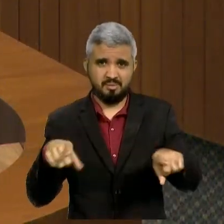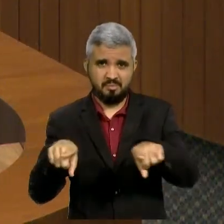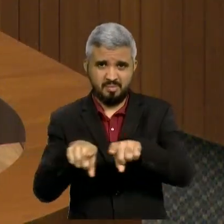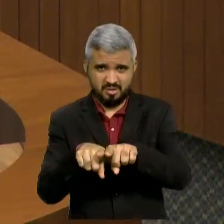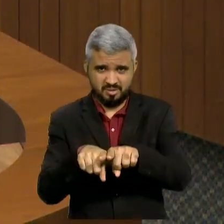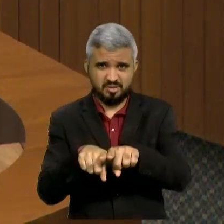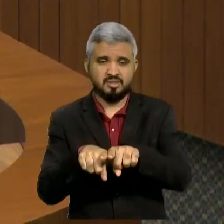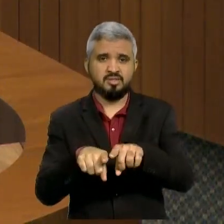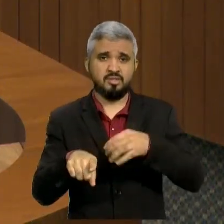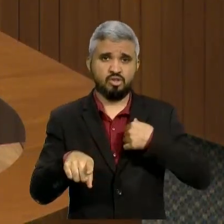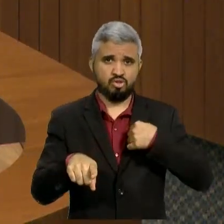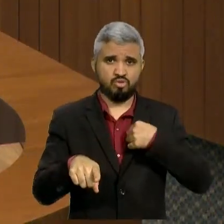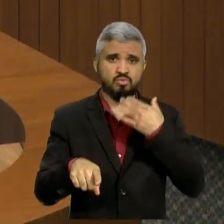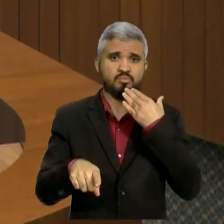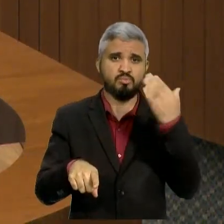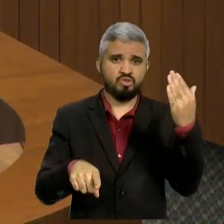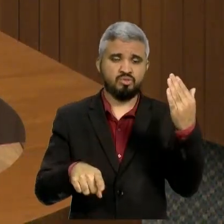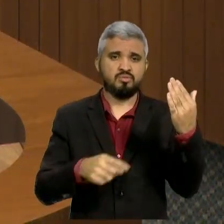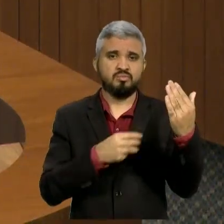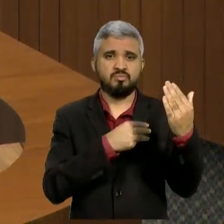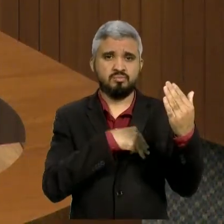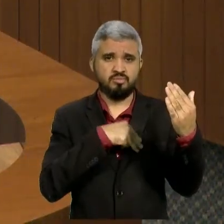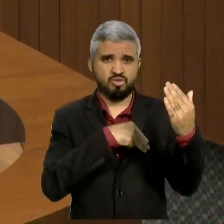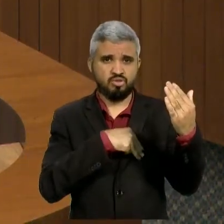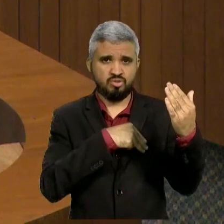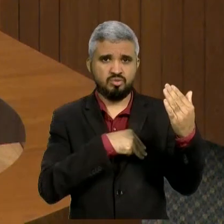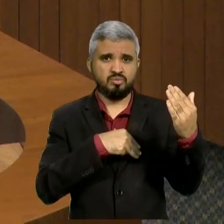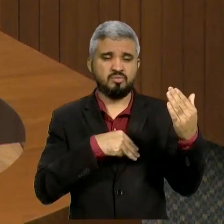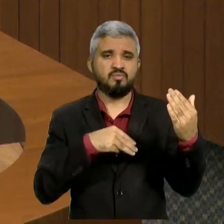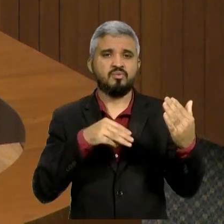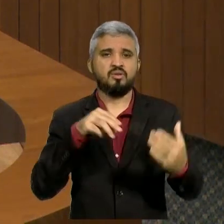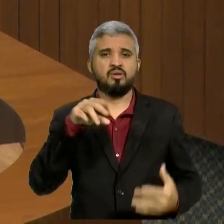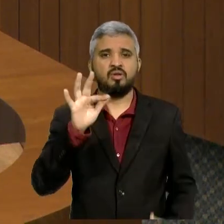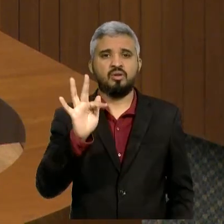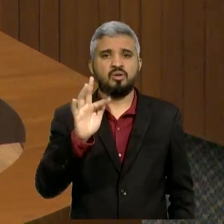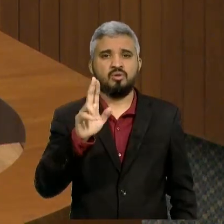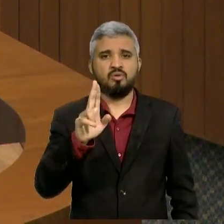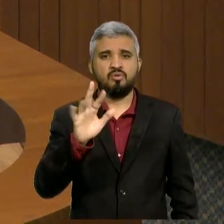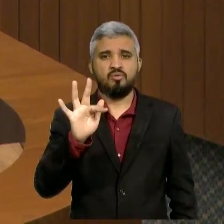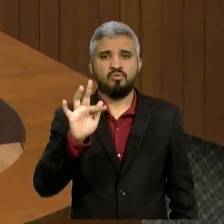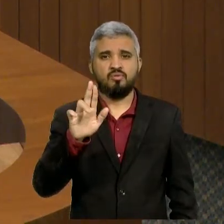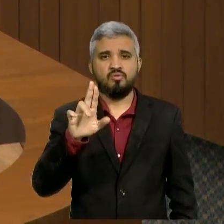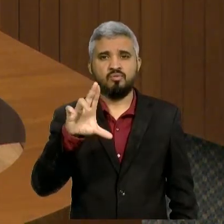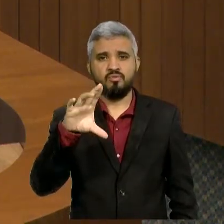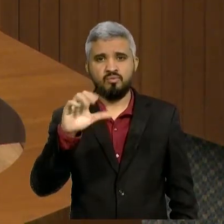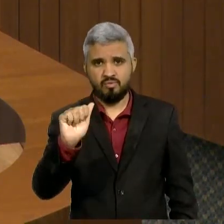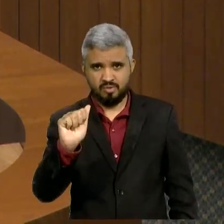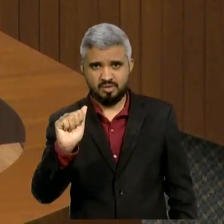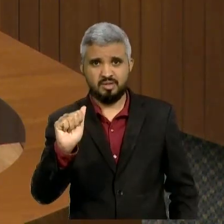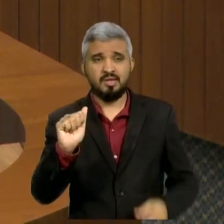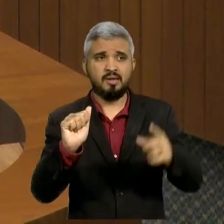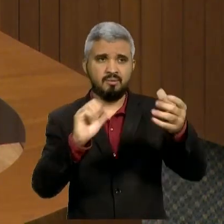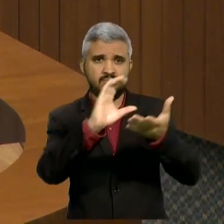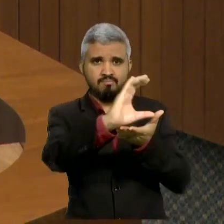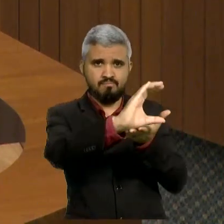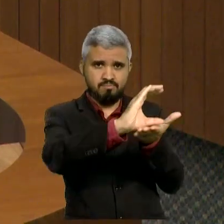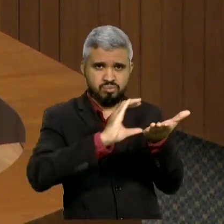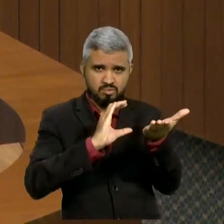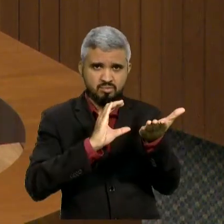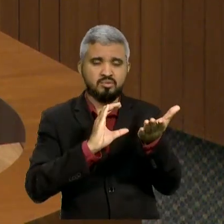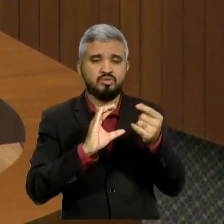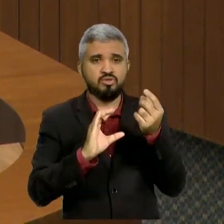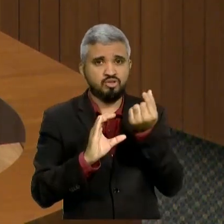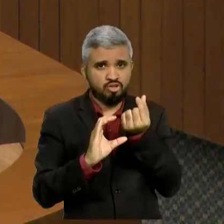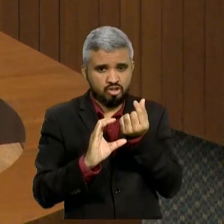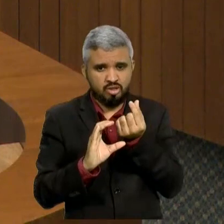meu ao Deputado e Ministro fufuca que destinou quando ainda tava na Câmara Federal destinou essa emenda para que a gente pudesse